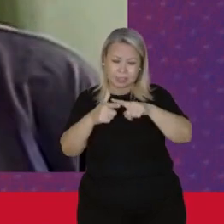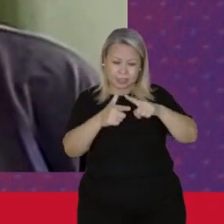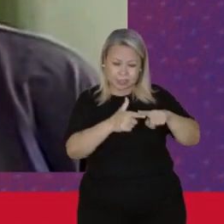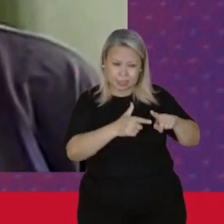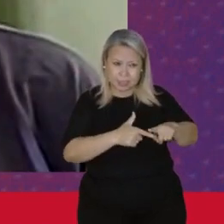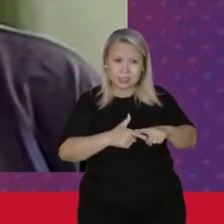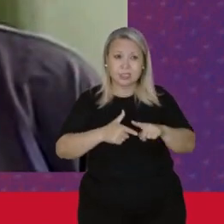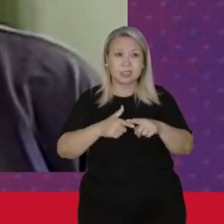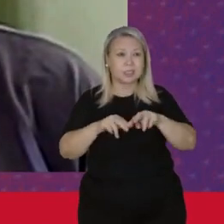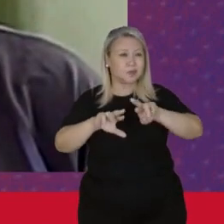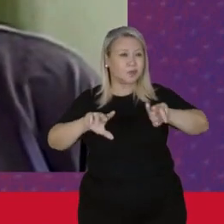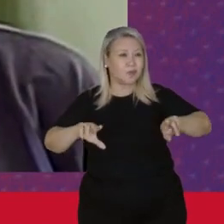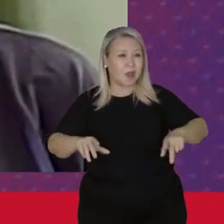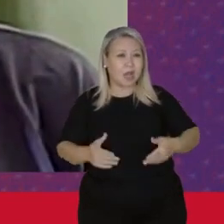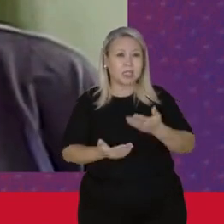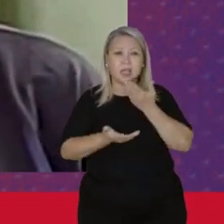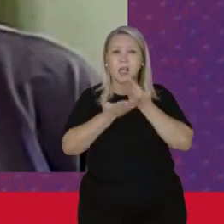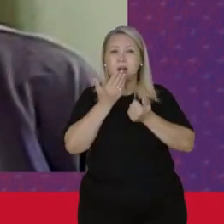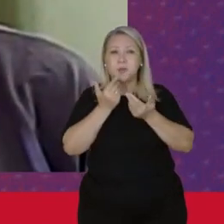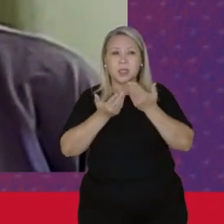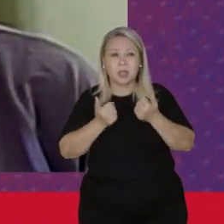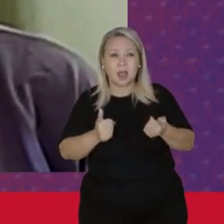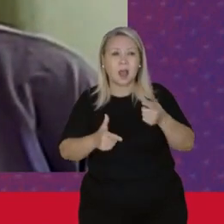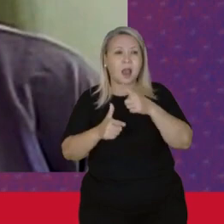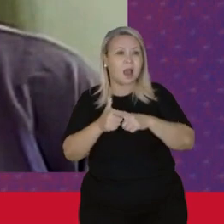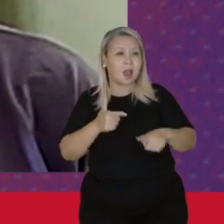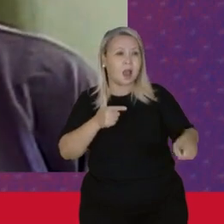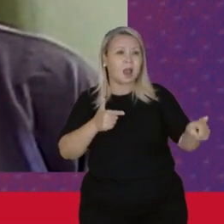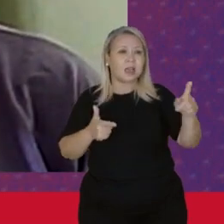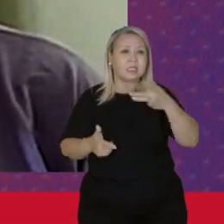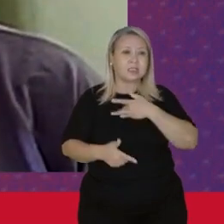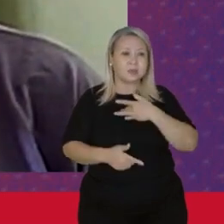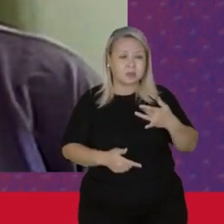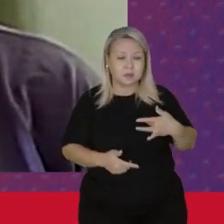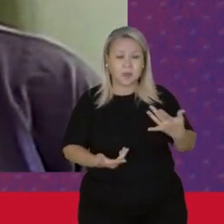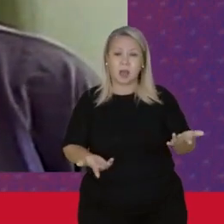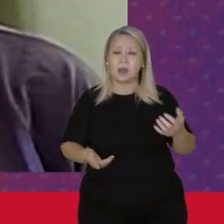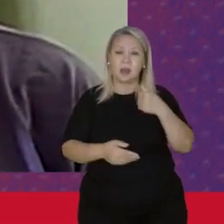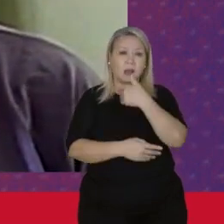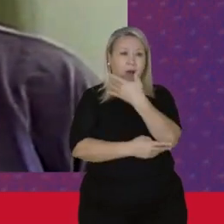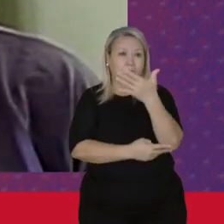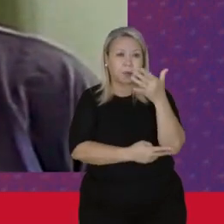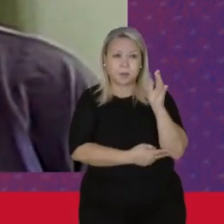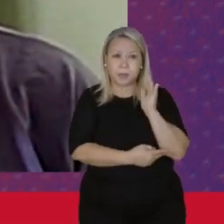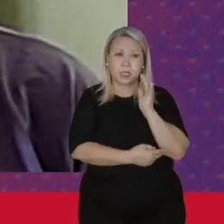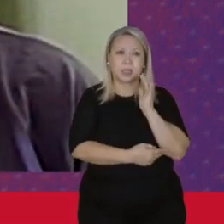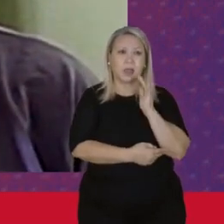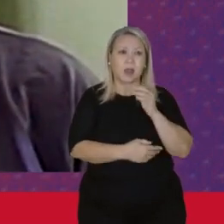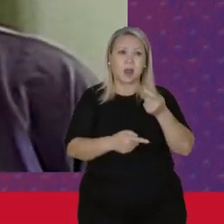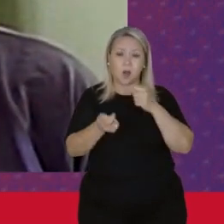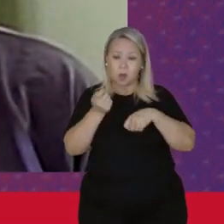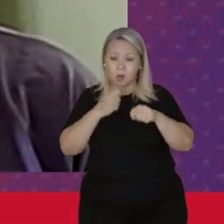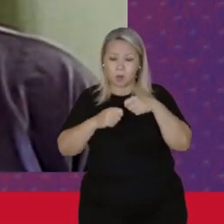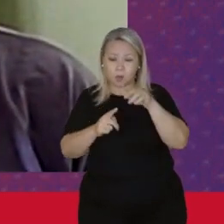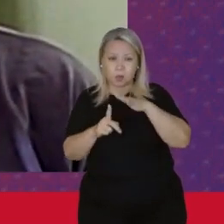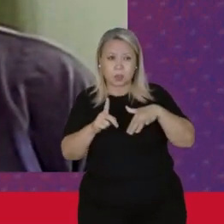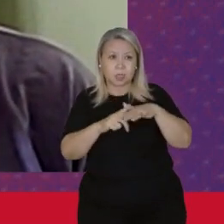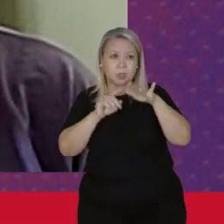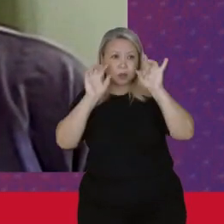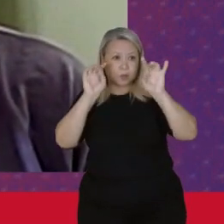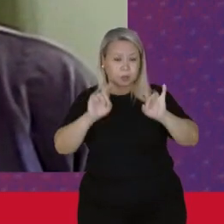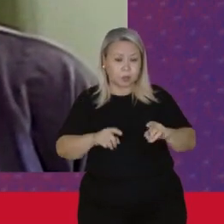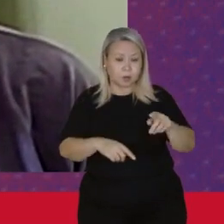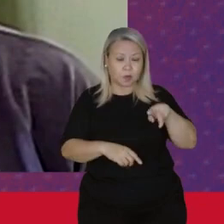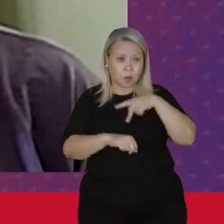crise alimentar, uma crise sanitária, ambiental, econômica e social, especialmente no